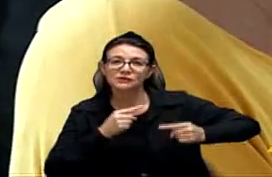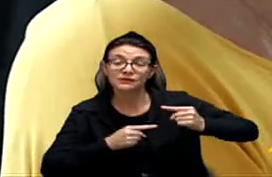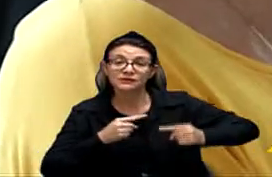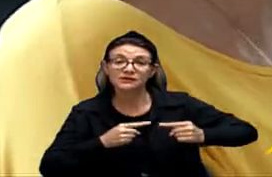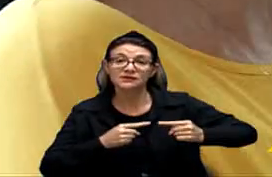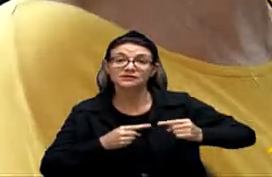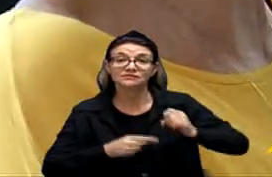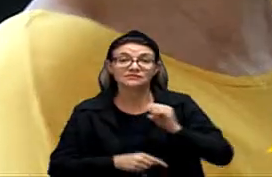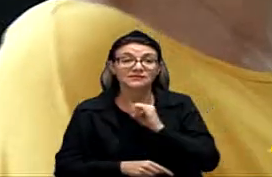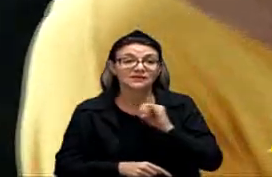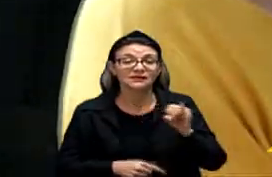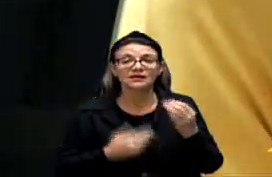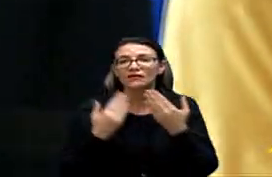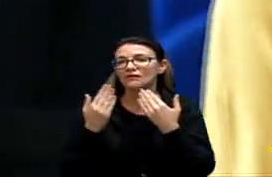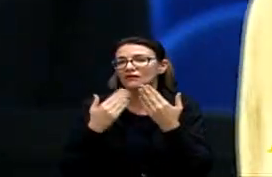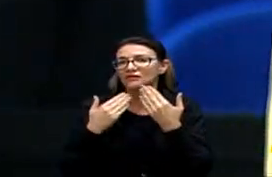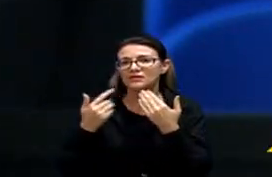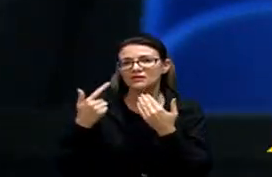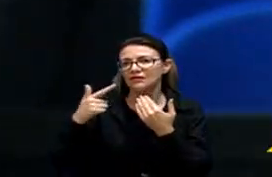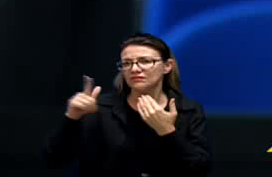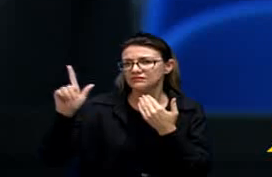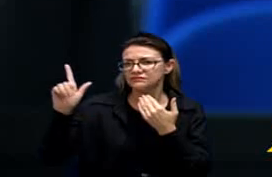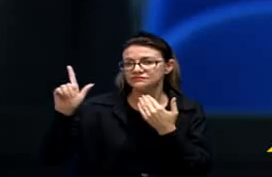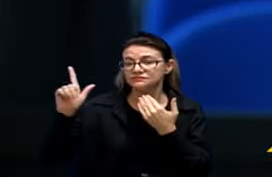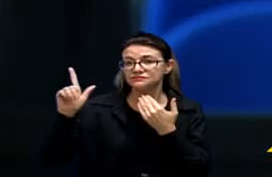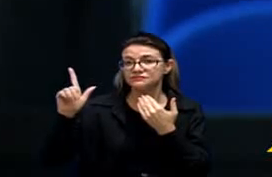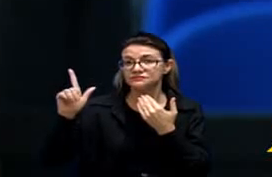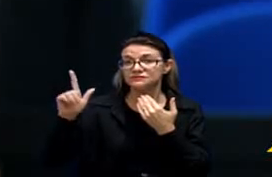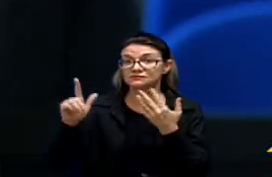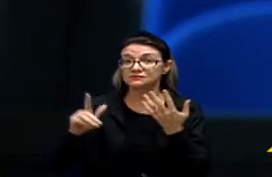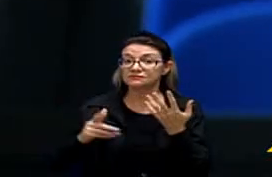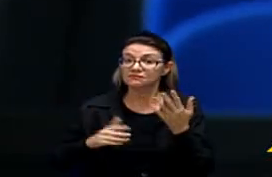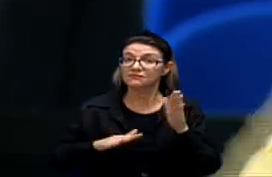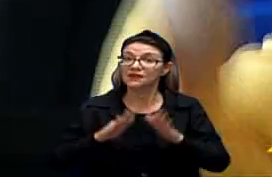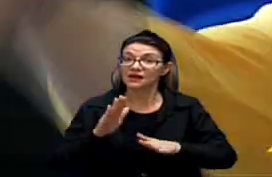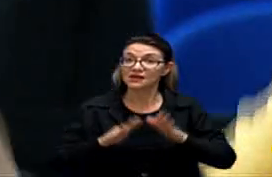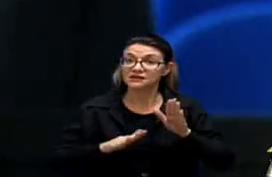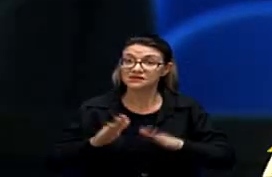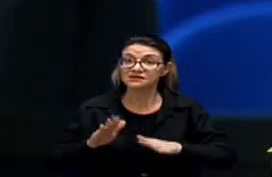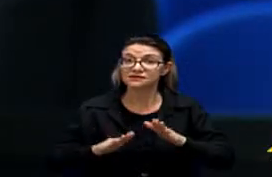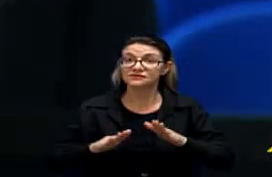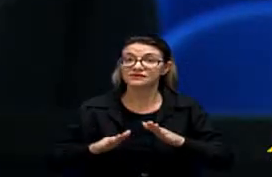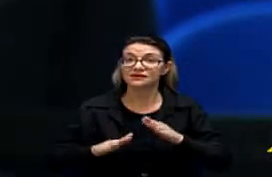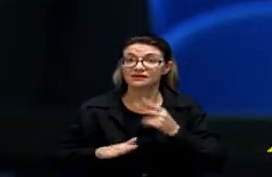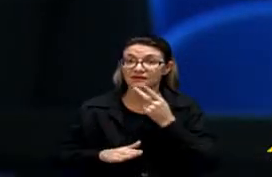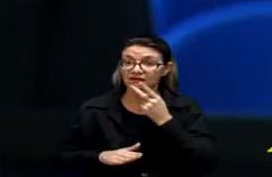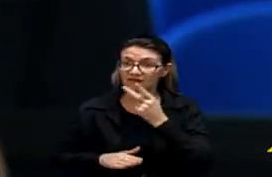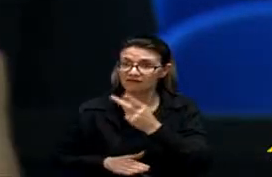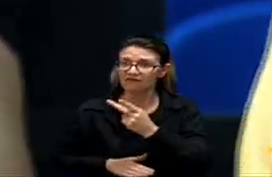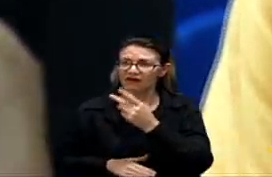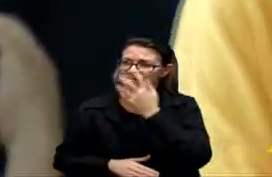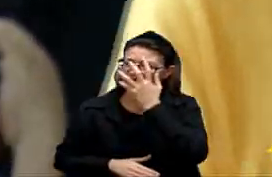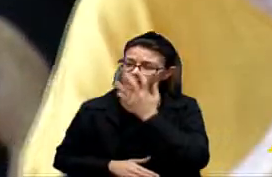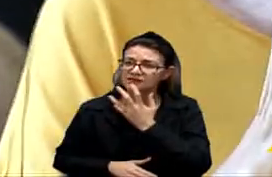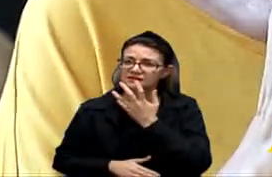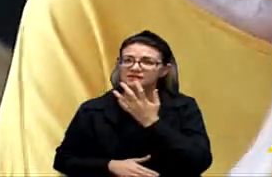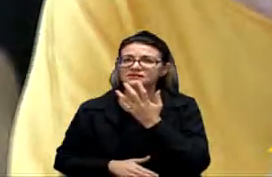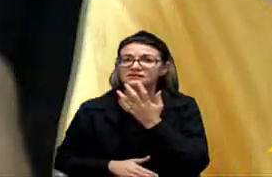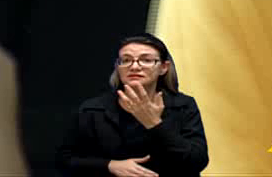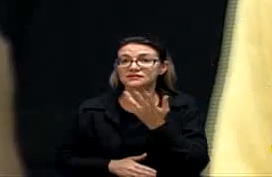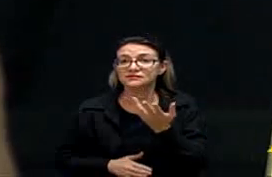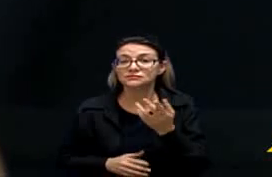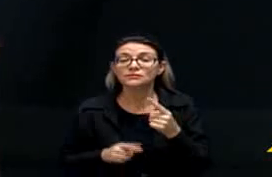gente for conversar com alguém aqui de fora às vezes tende a ser rud de ser falar aceleradamente também porque é o ambiente que a gente